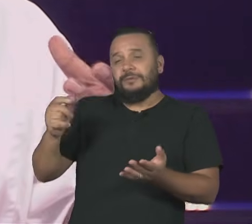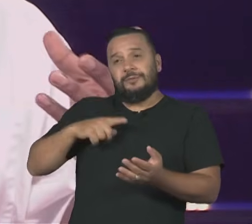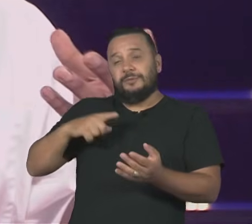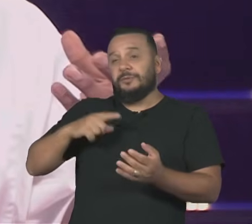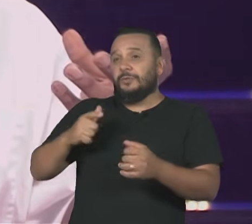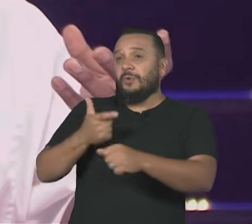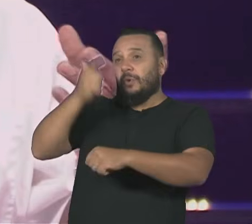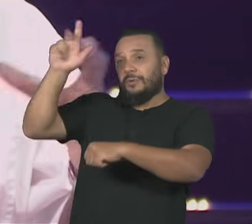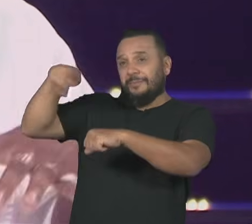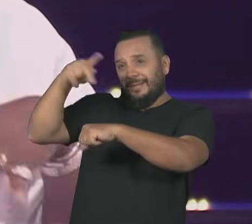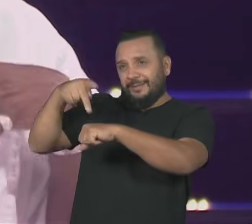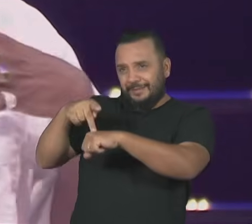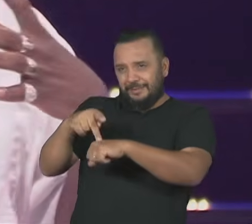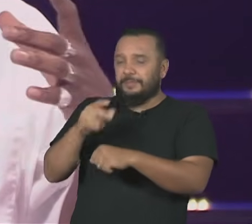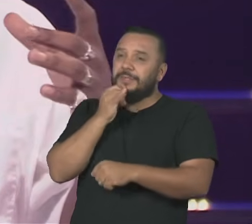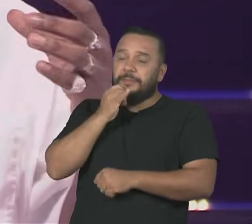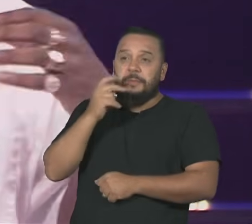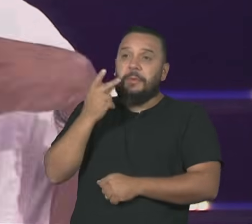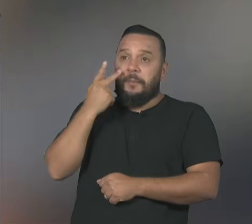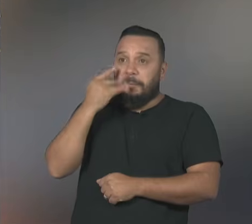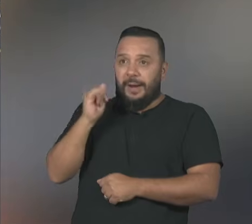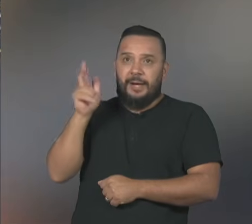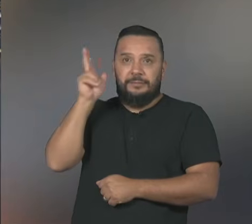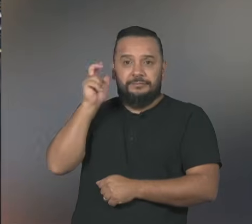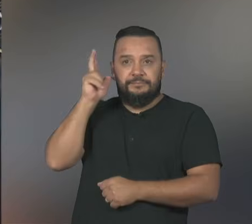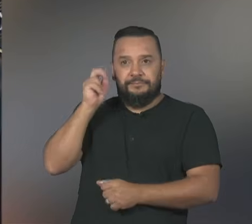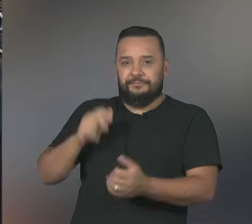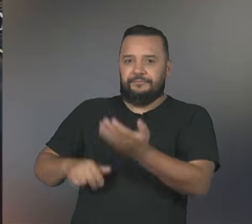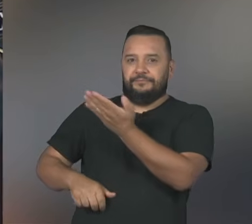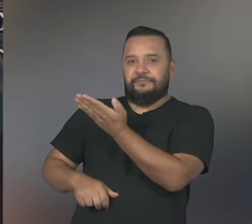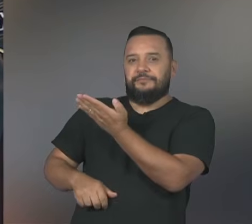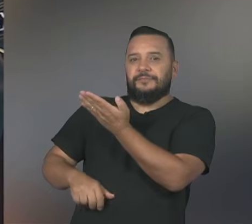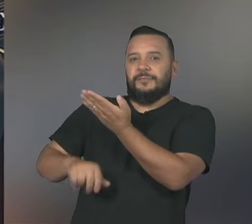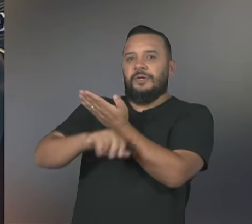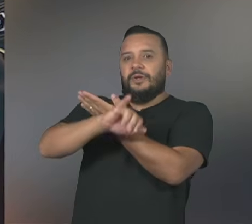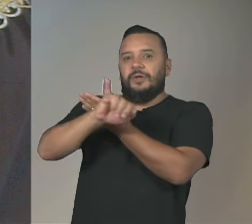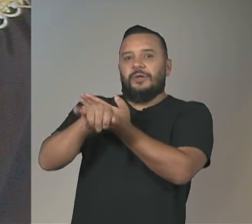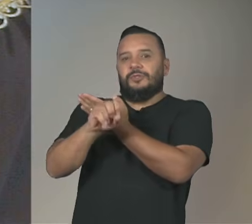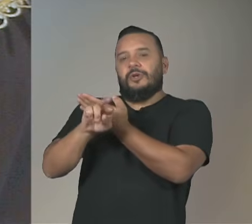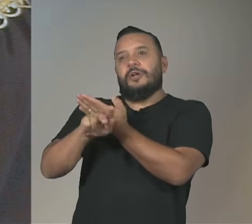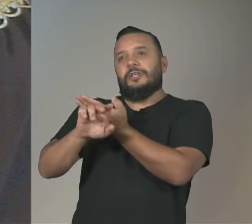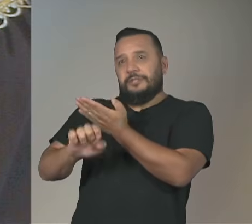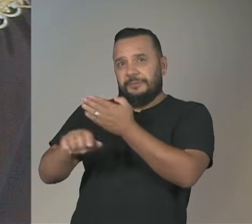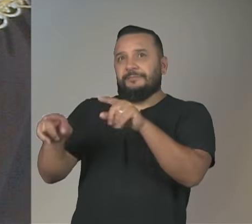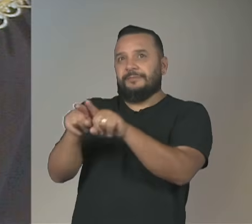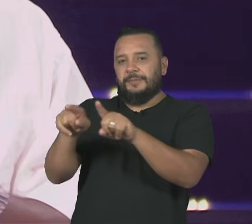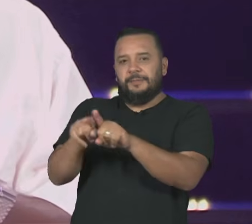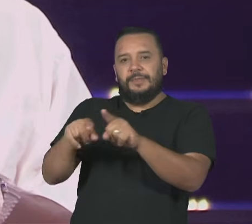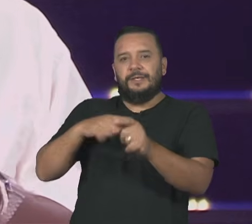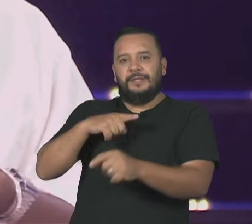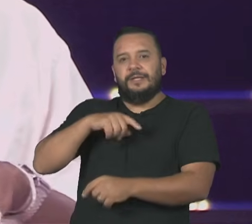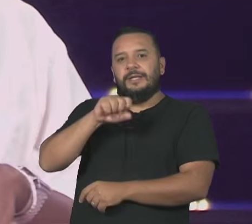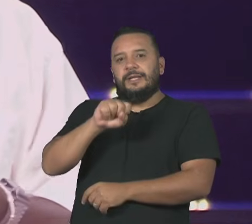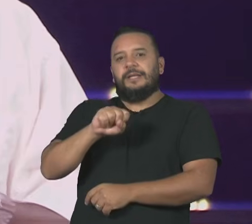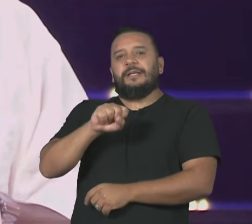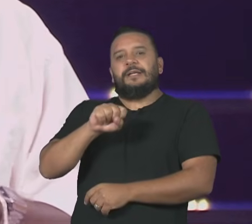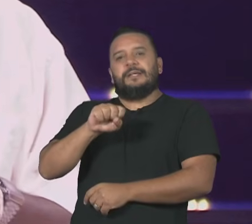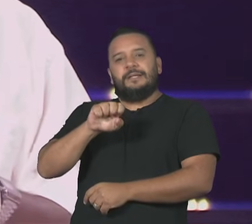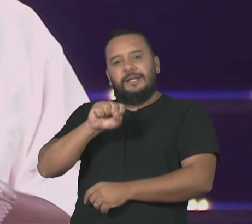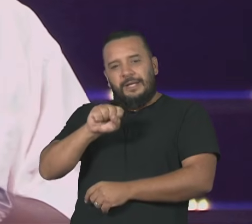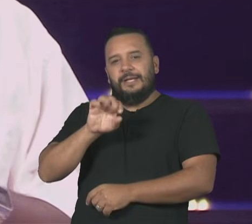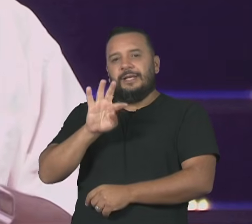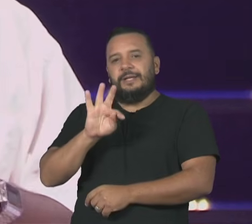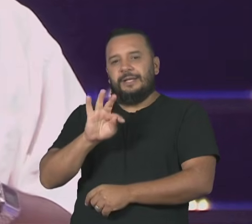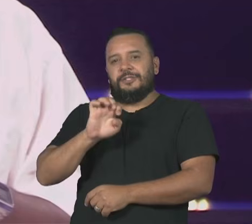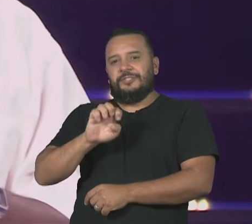estrangeira pelo meu pai, que ouvia ali George Benson, né, aquela coisa toda da soul music, Stevie Wonder e tal, e da minha mãe, que já